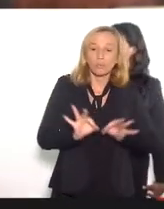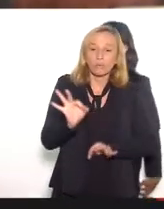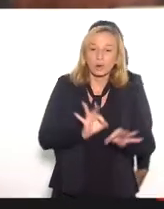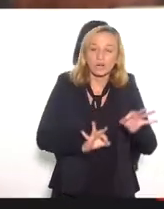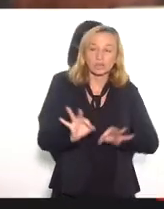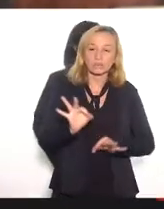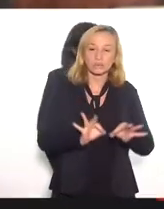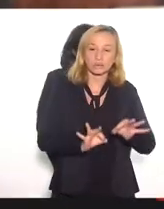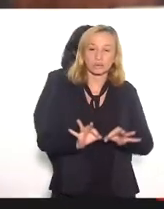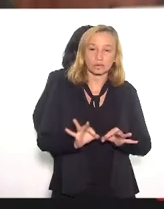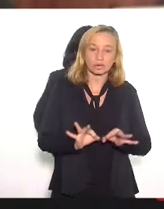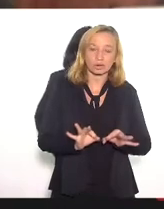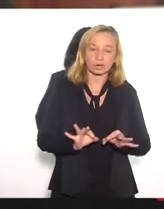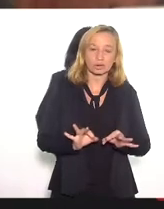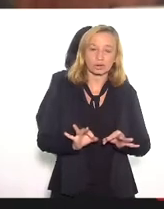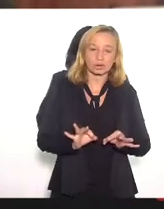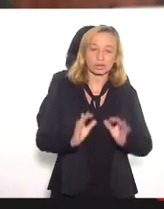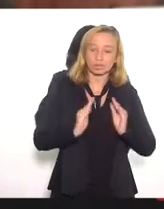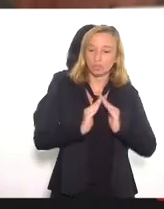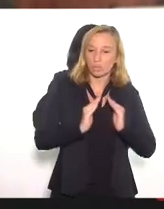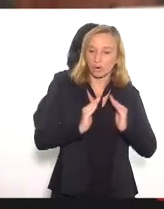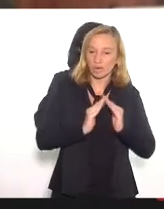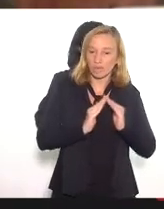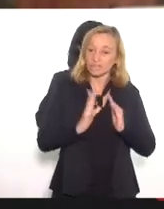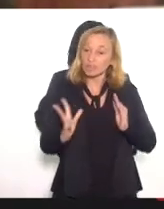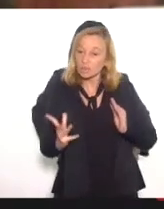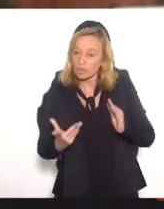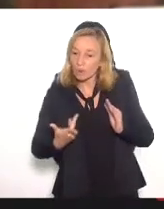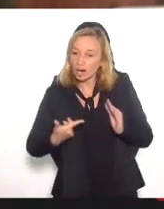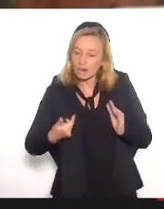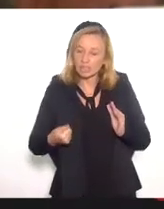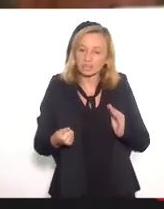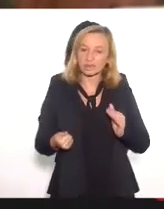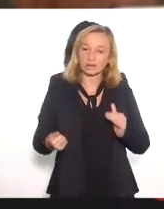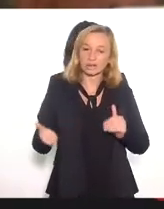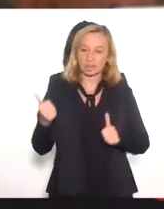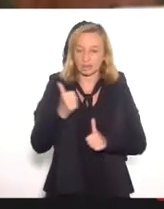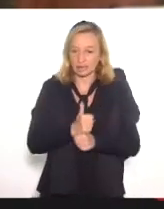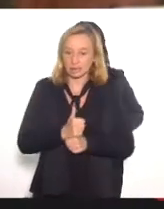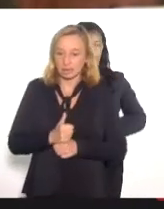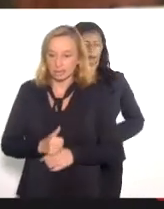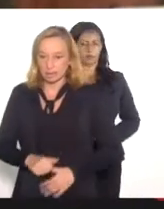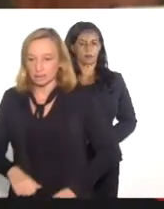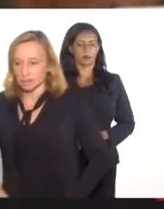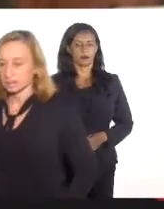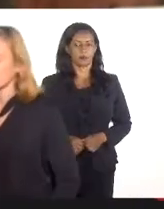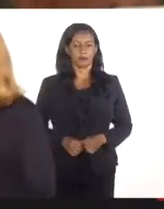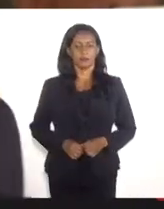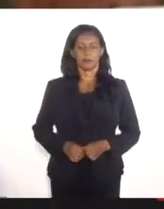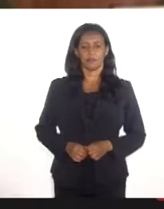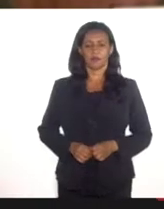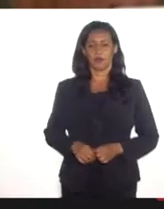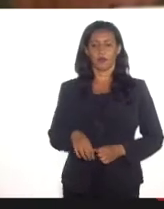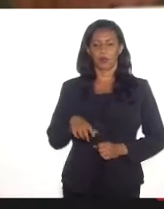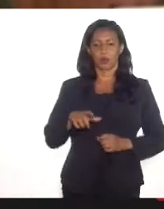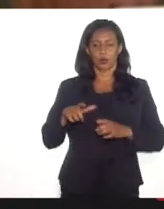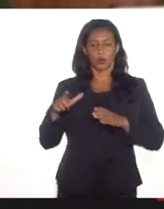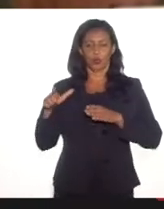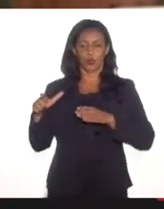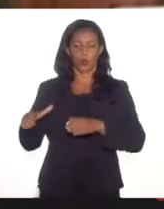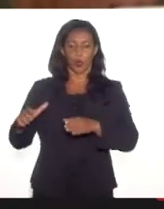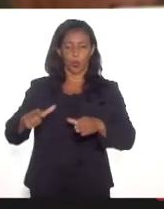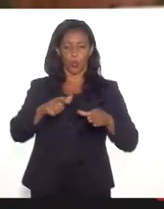habitação de qualidade ou reurbanização das áreas de